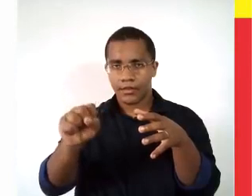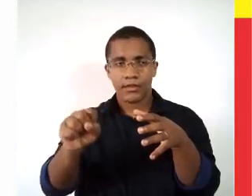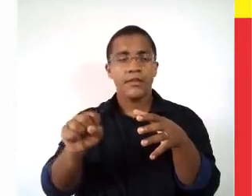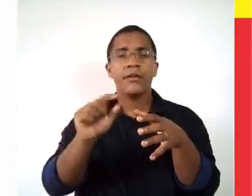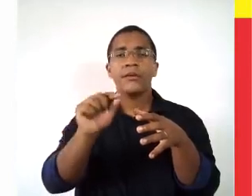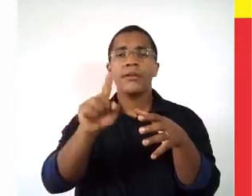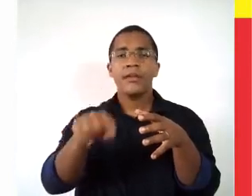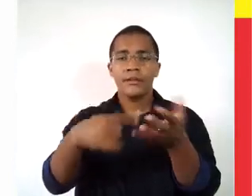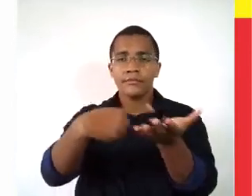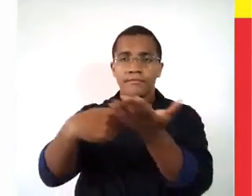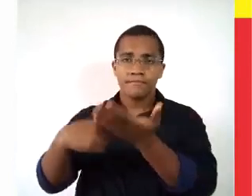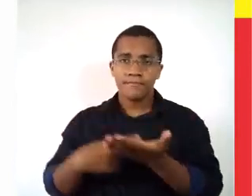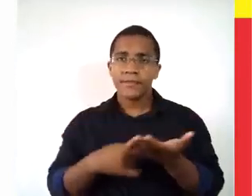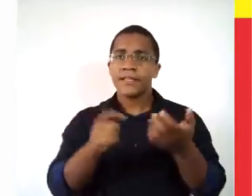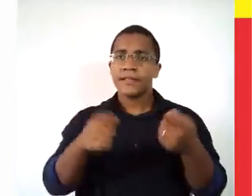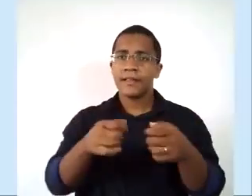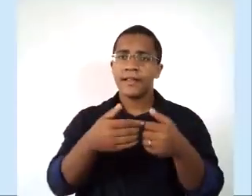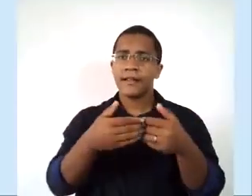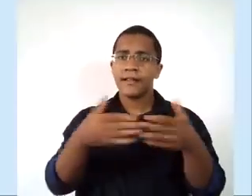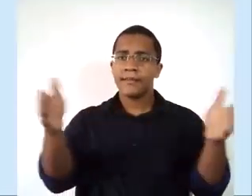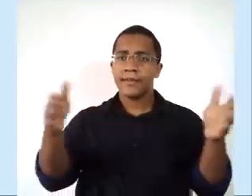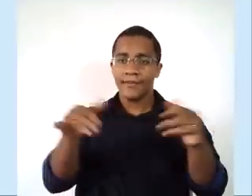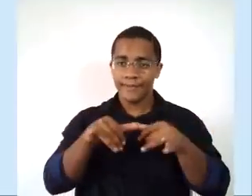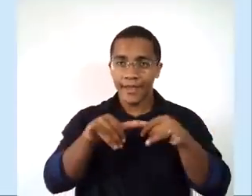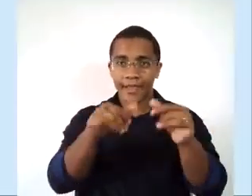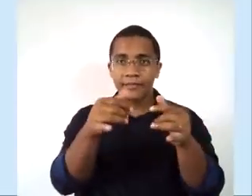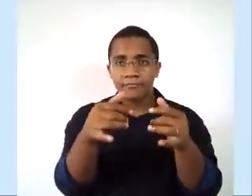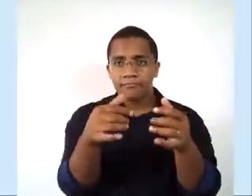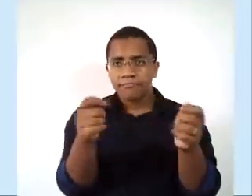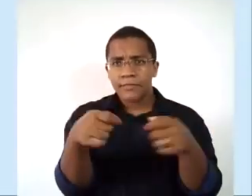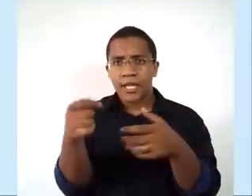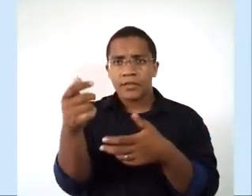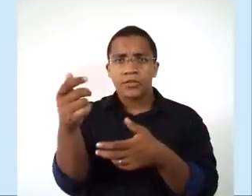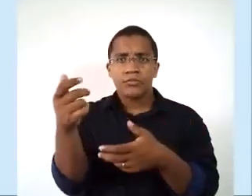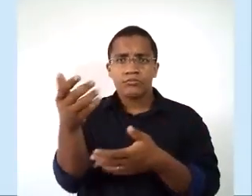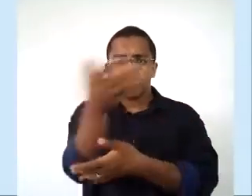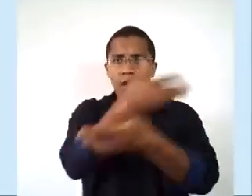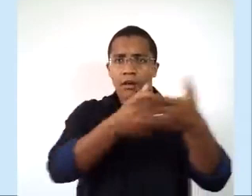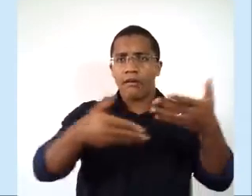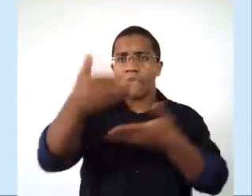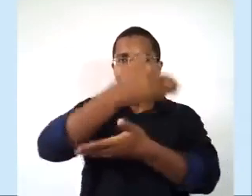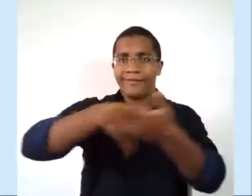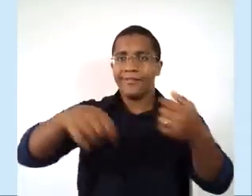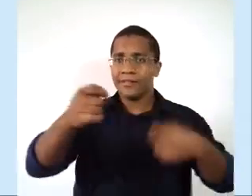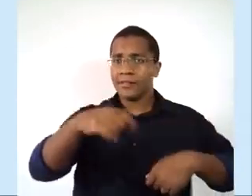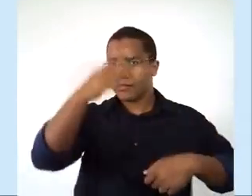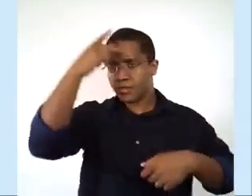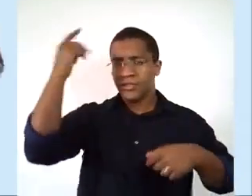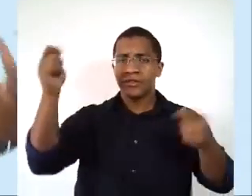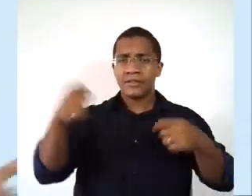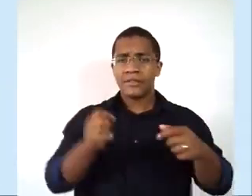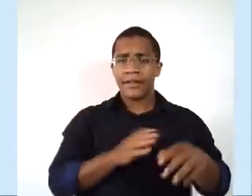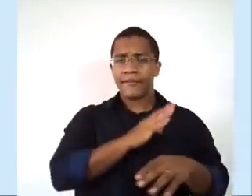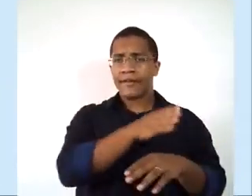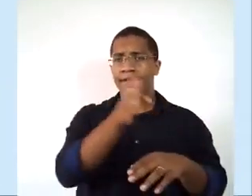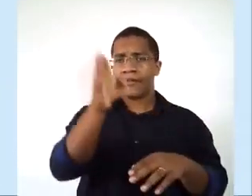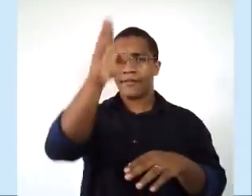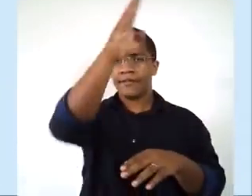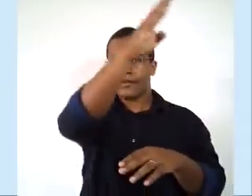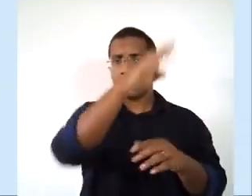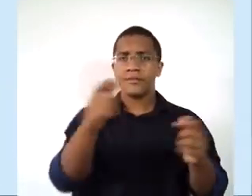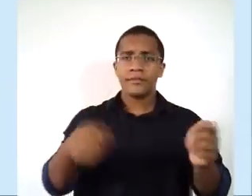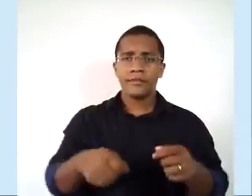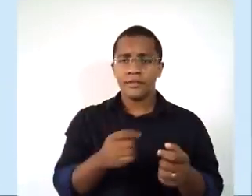livre circulação do mercado comum europeu. Então, o mercado europeu vira um mercado comum e as pessoas começam a circular entre essas regiões,